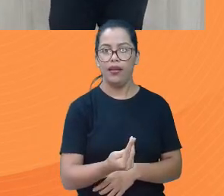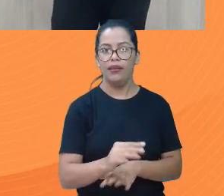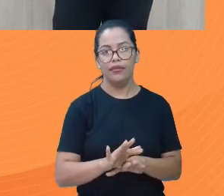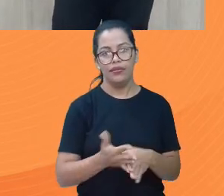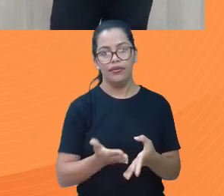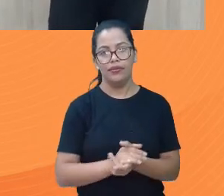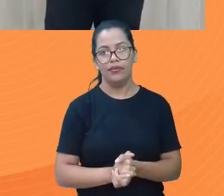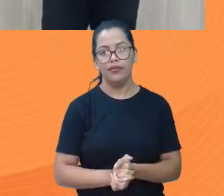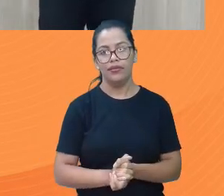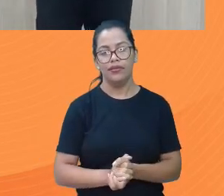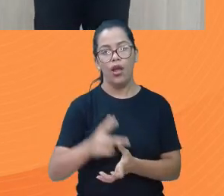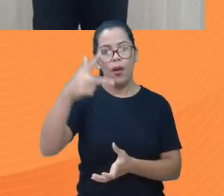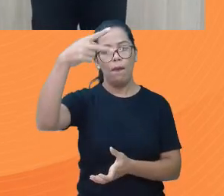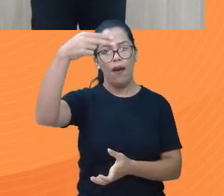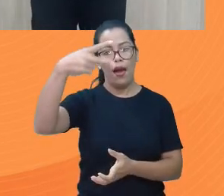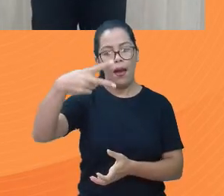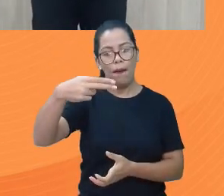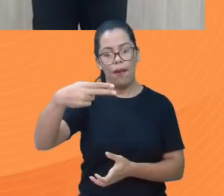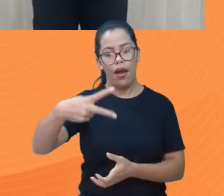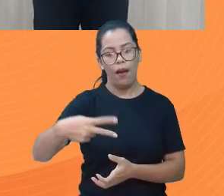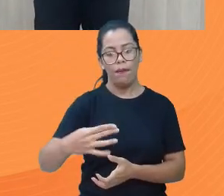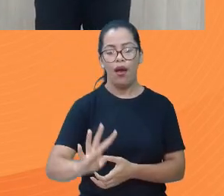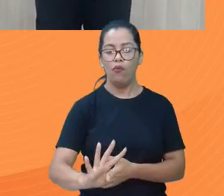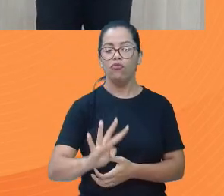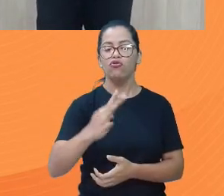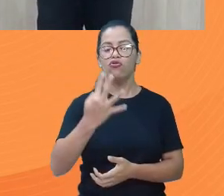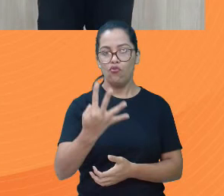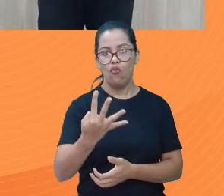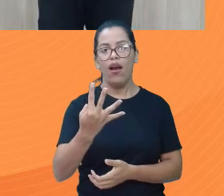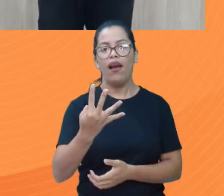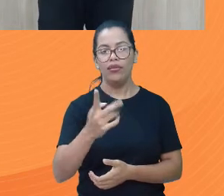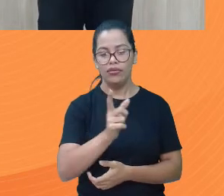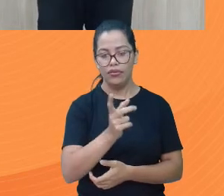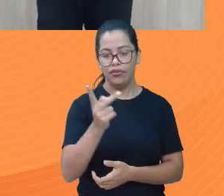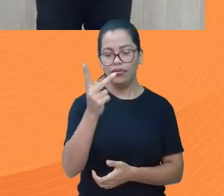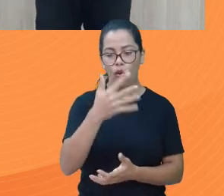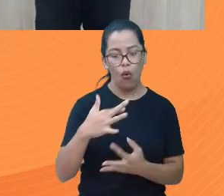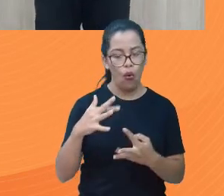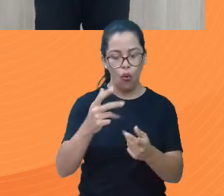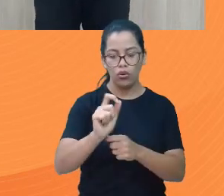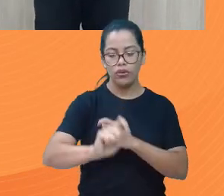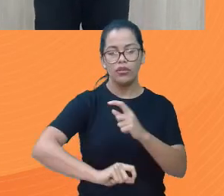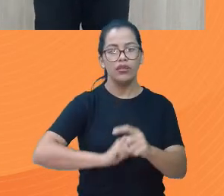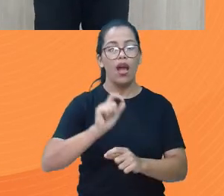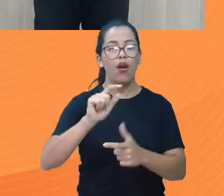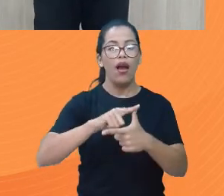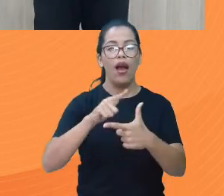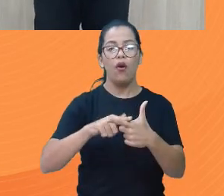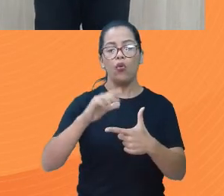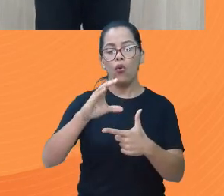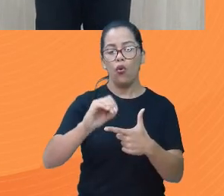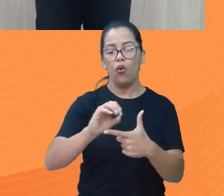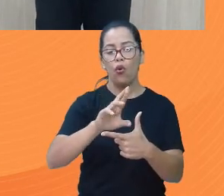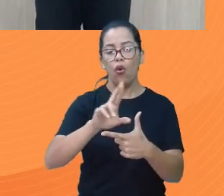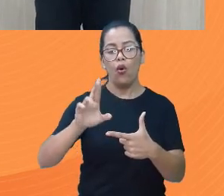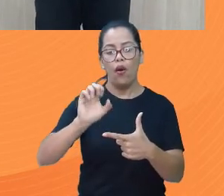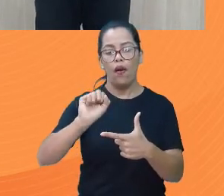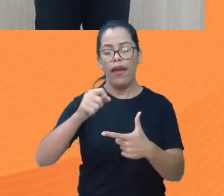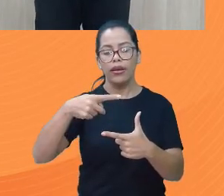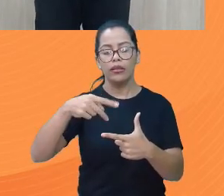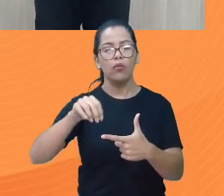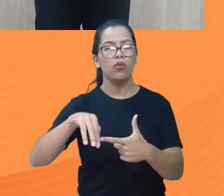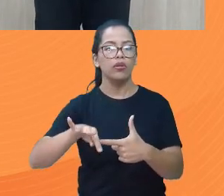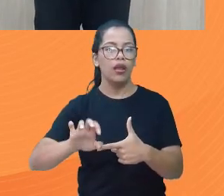Então, esses 4 ângulos aí, eles são ângulos correspondentes, certo? E aí, a gente encontra a primeira relação